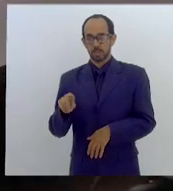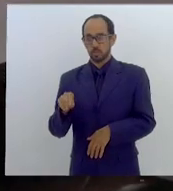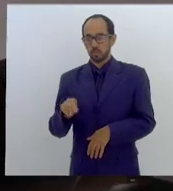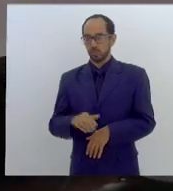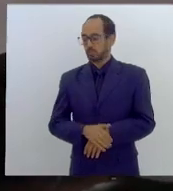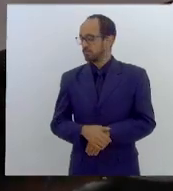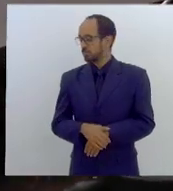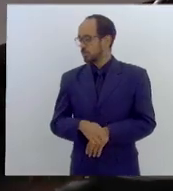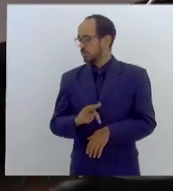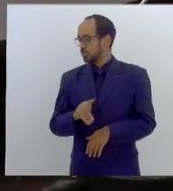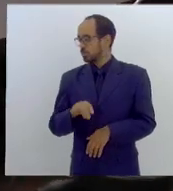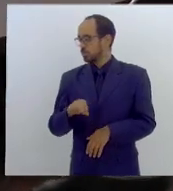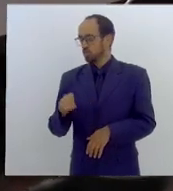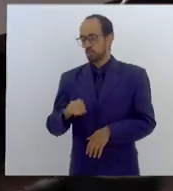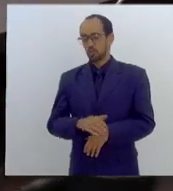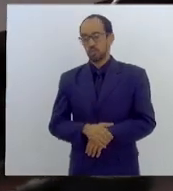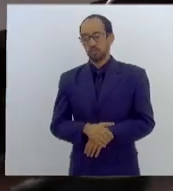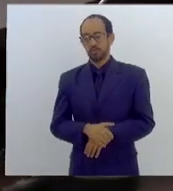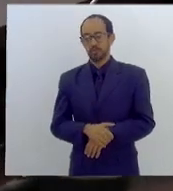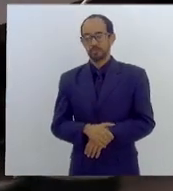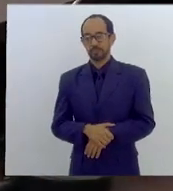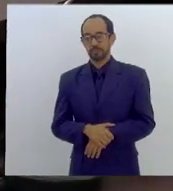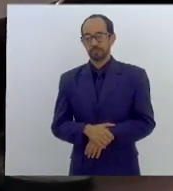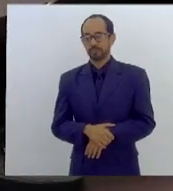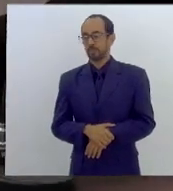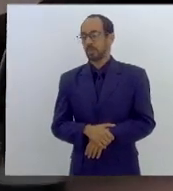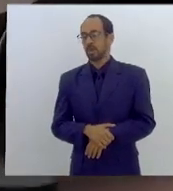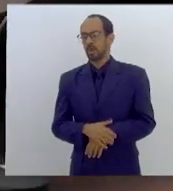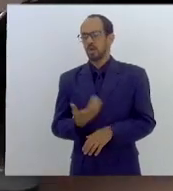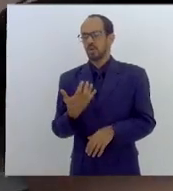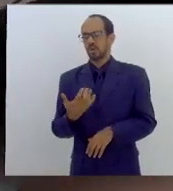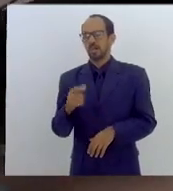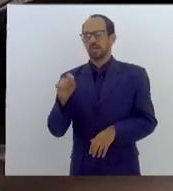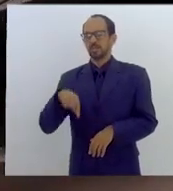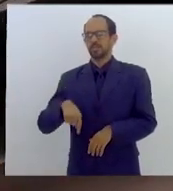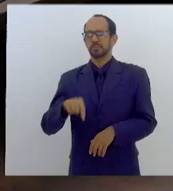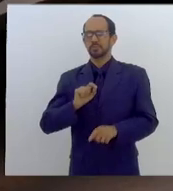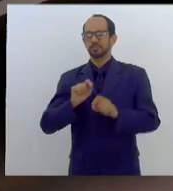Chico Machado, eu quero aqui